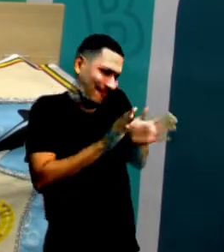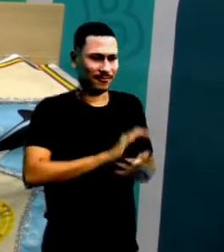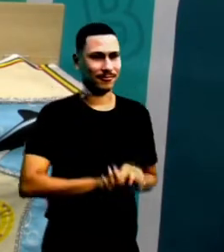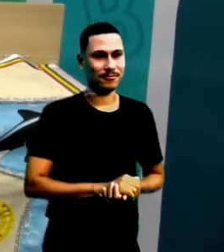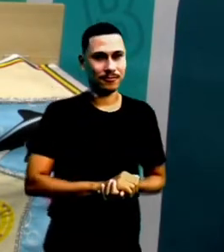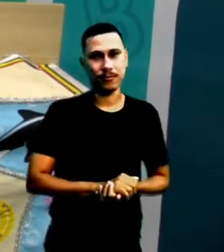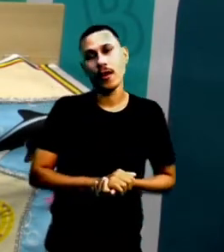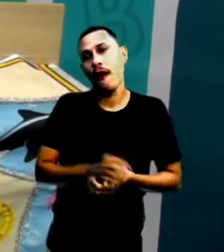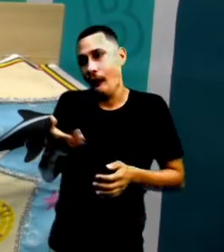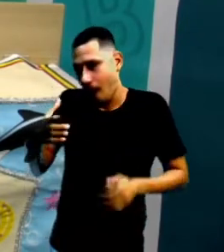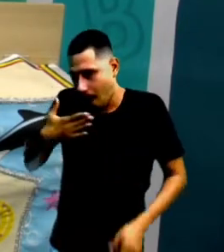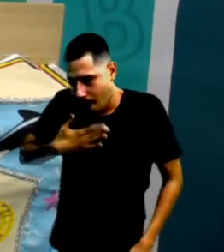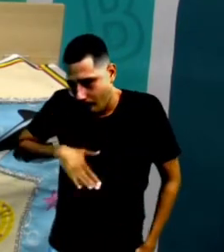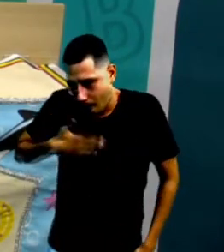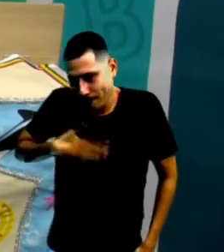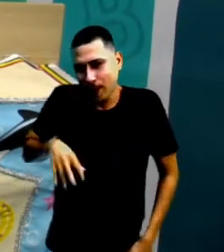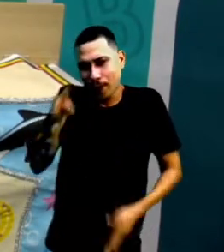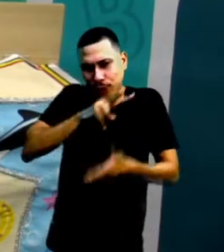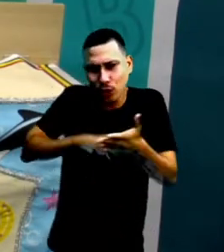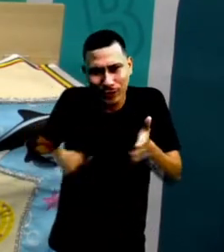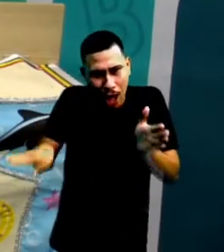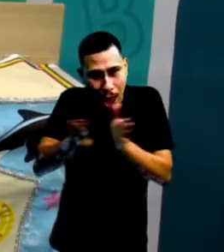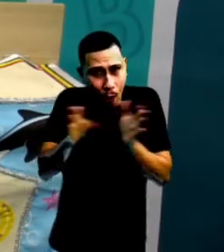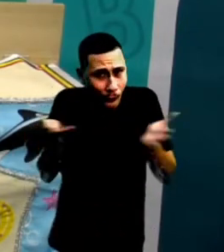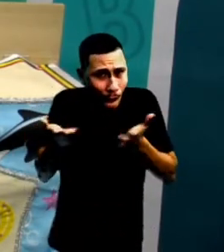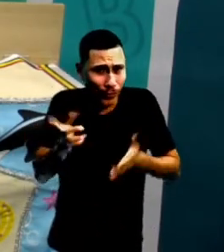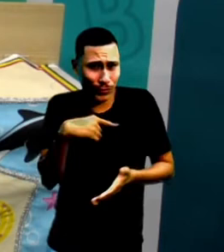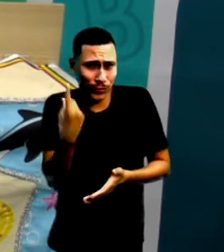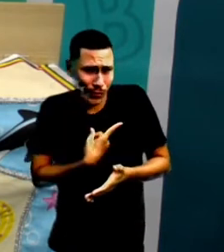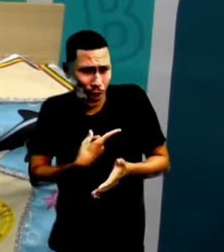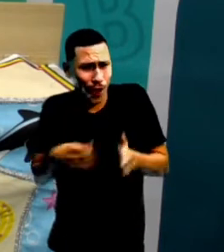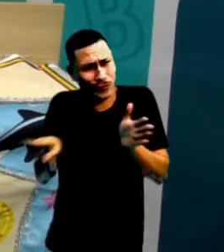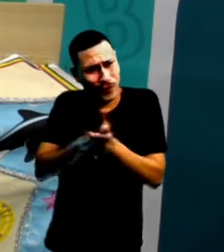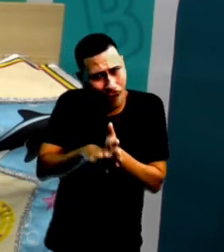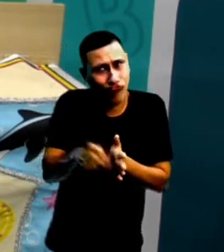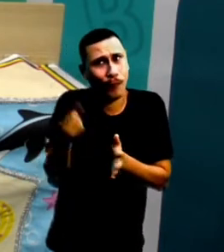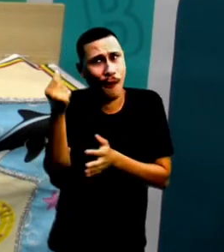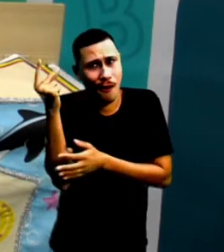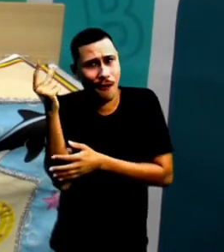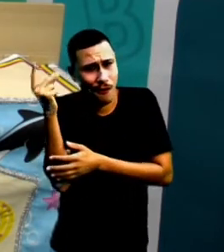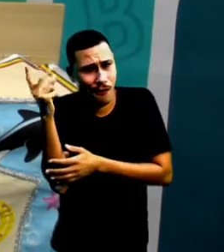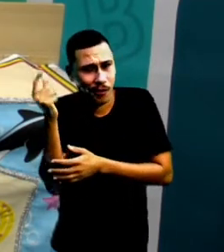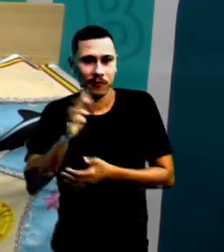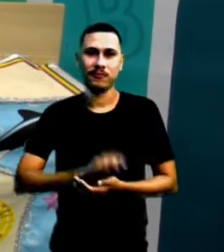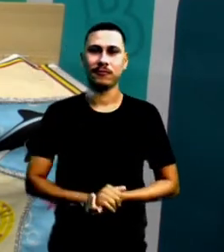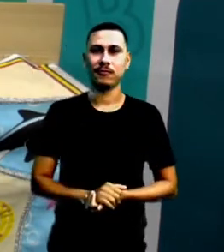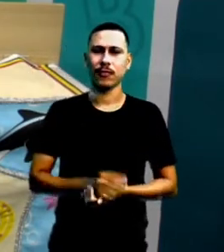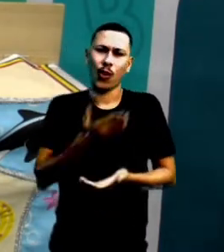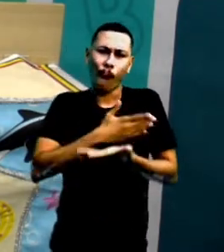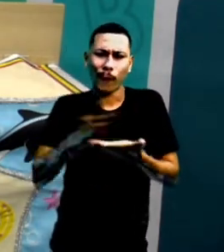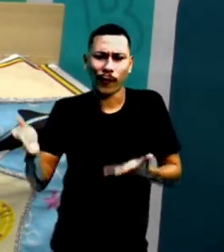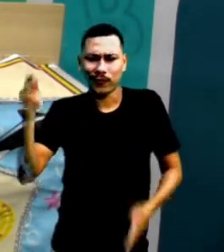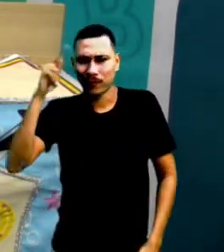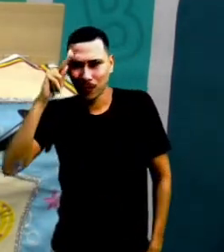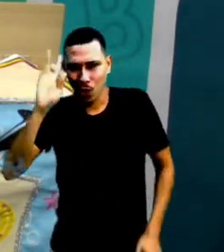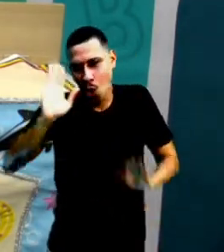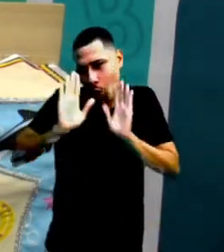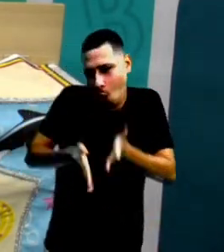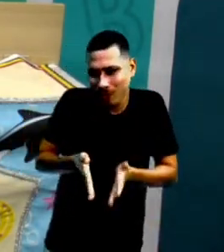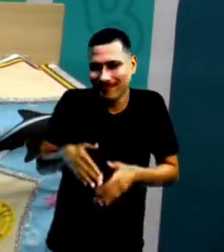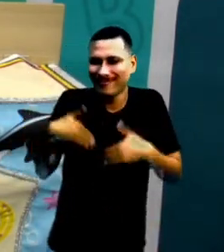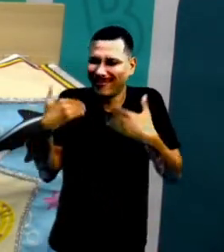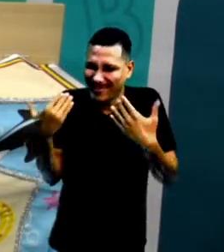Pronto, ela chegou agora, tá, gente? Só que a gente já chegou já faz um tempo, né? Então, pra gente começar a nossa história, né,